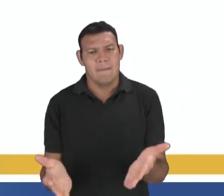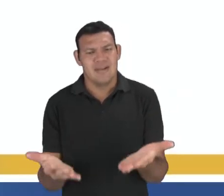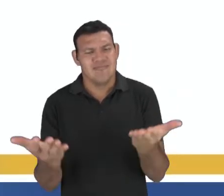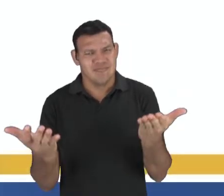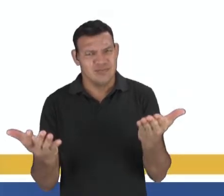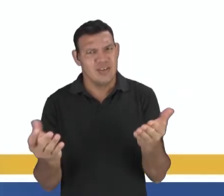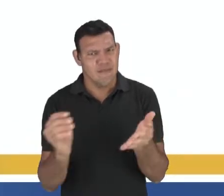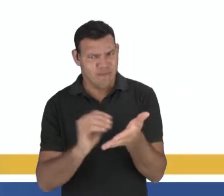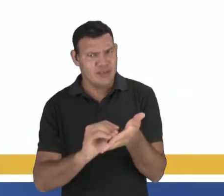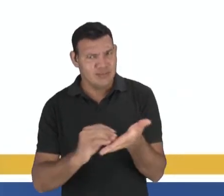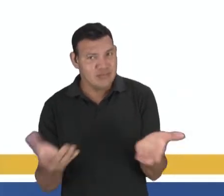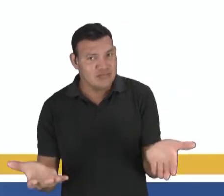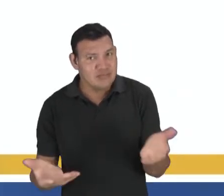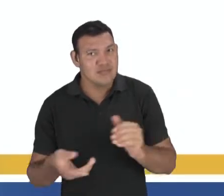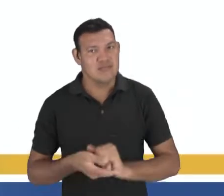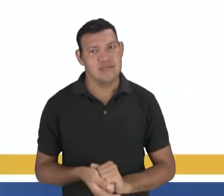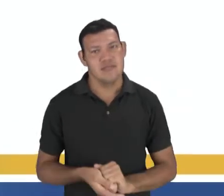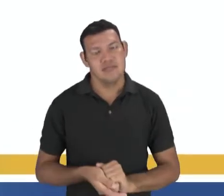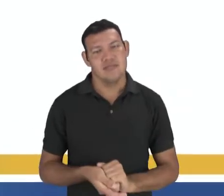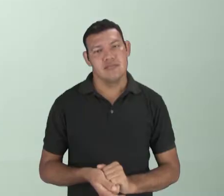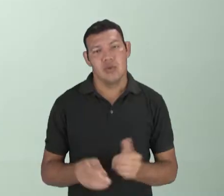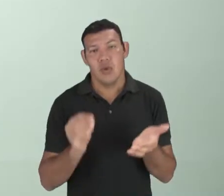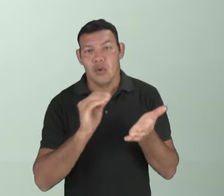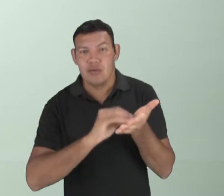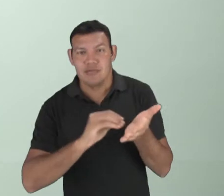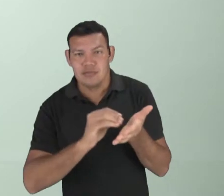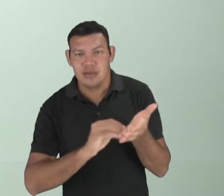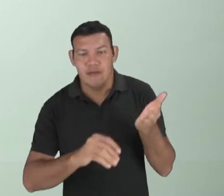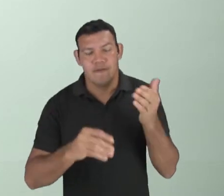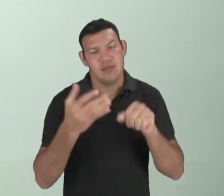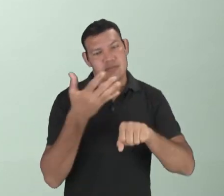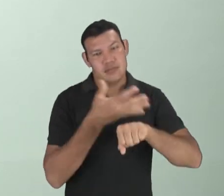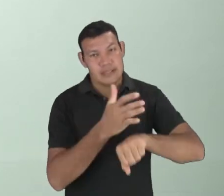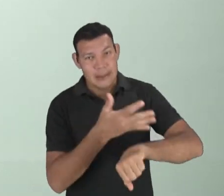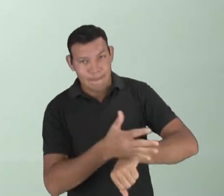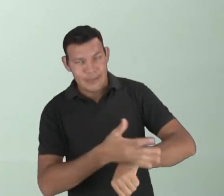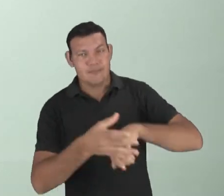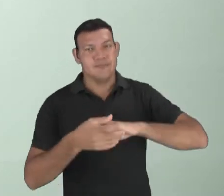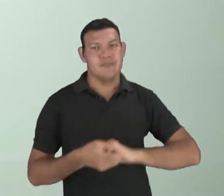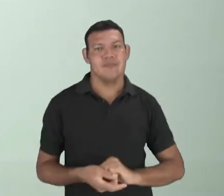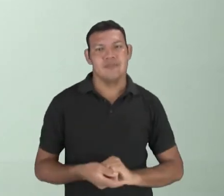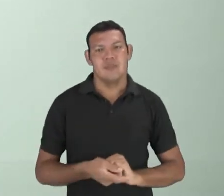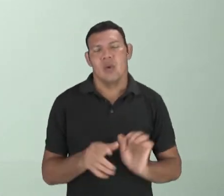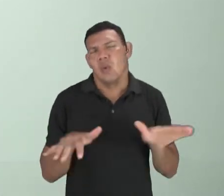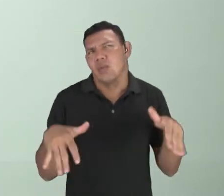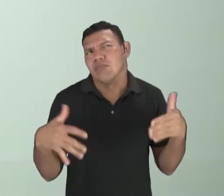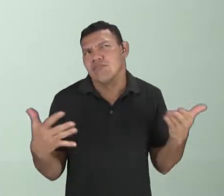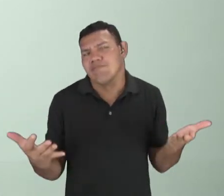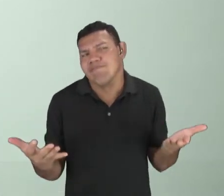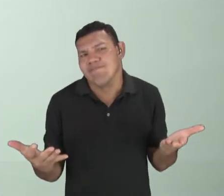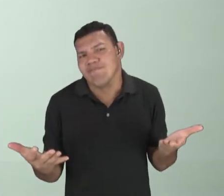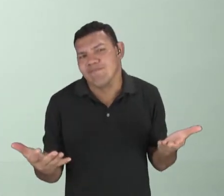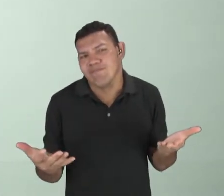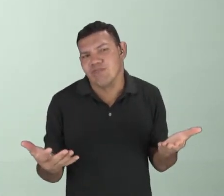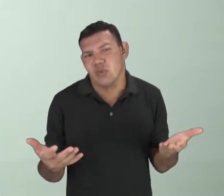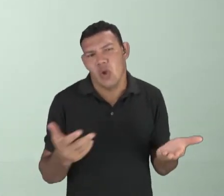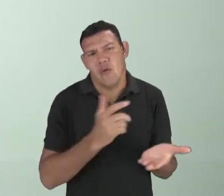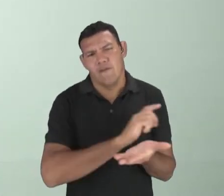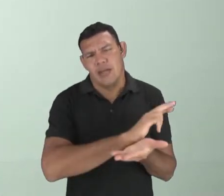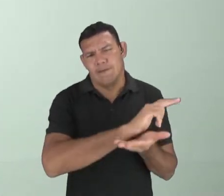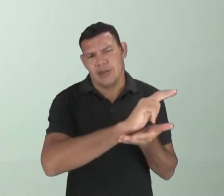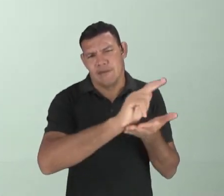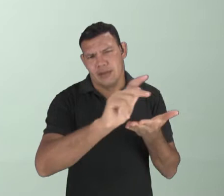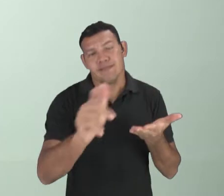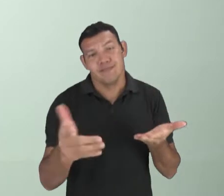falta de incentivo? Será falta de prática de leitura? Ou tem outros motivos